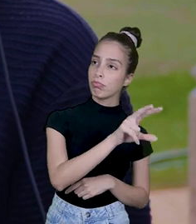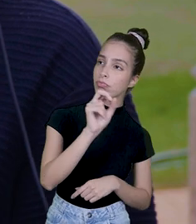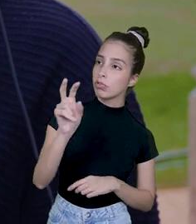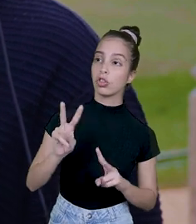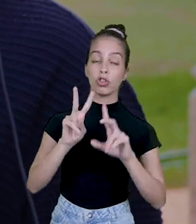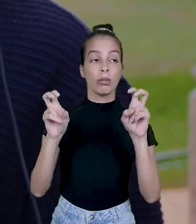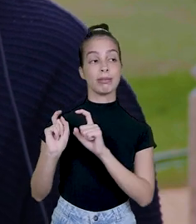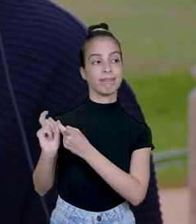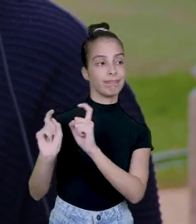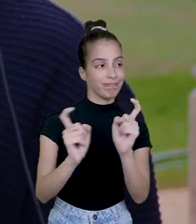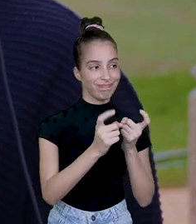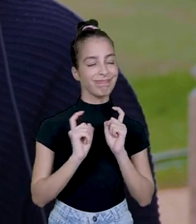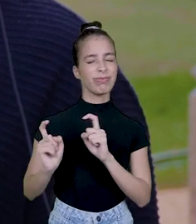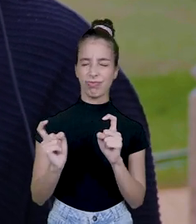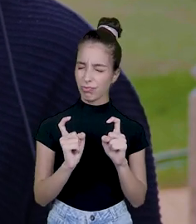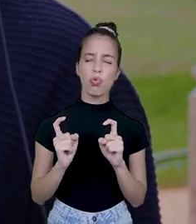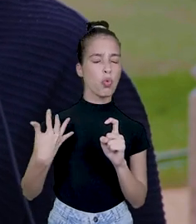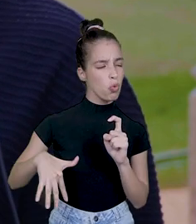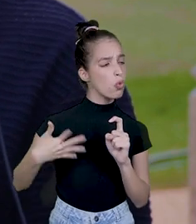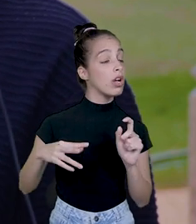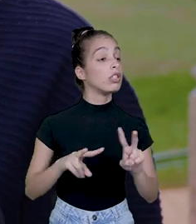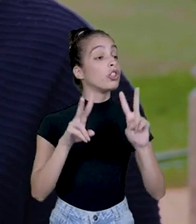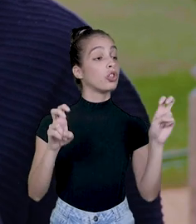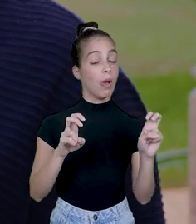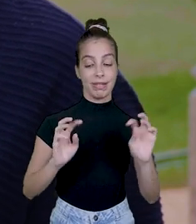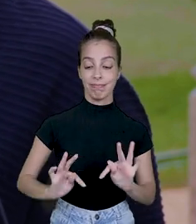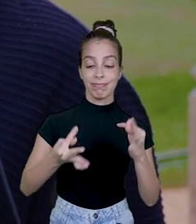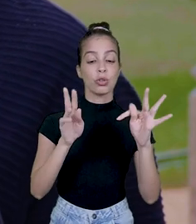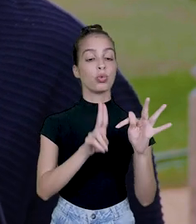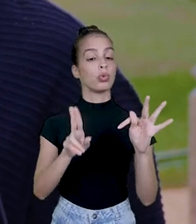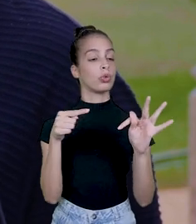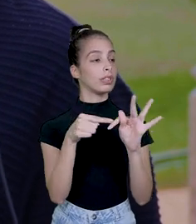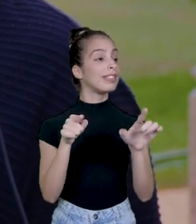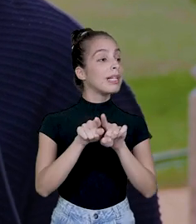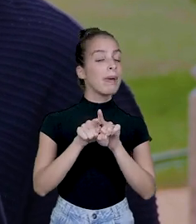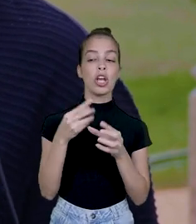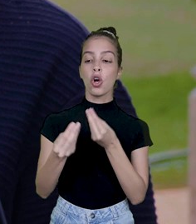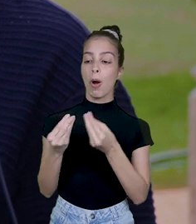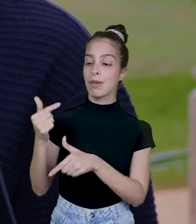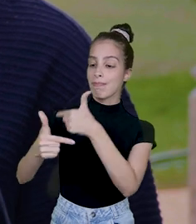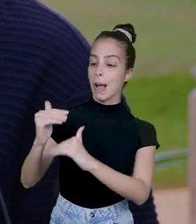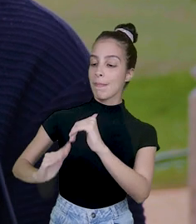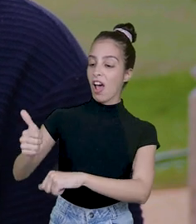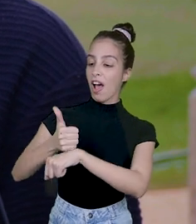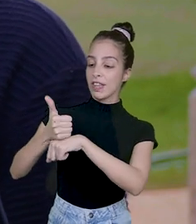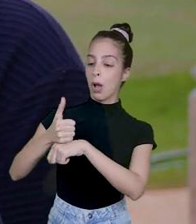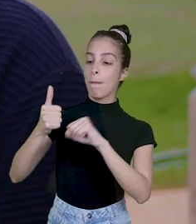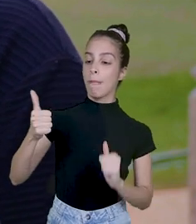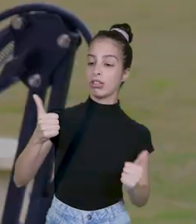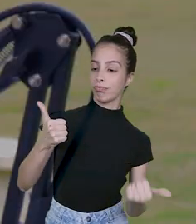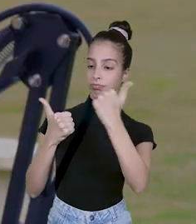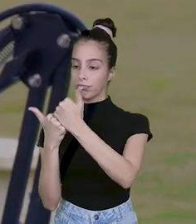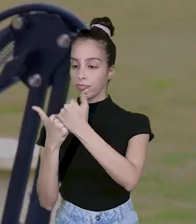regulamentar esse tipo de uso até por causa desse grande número de profissões que podem ser impactadas ou substituídas